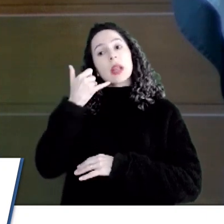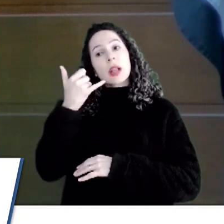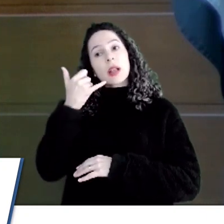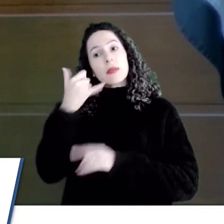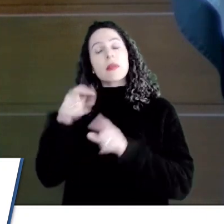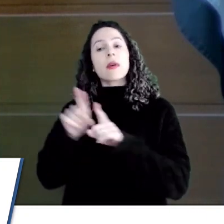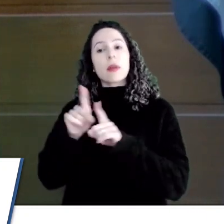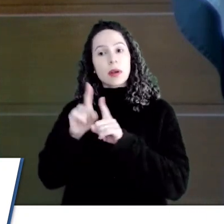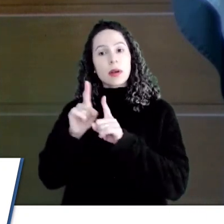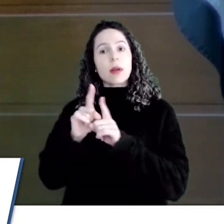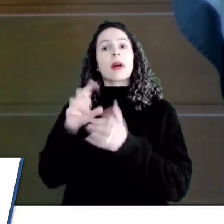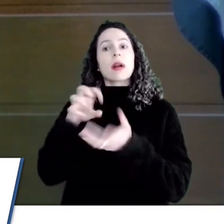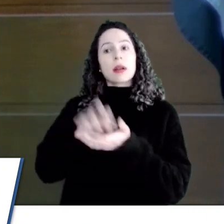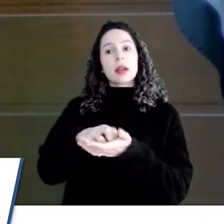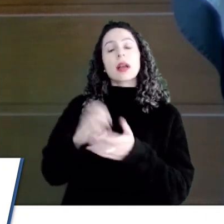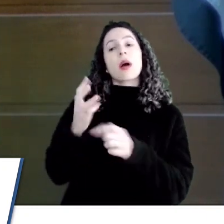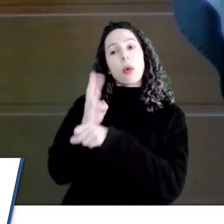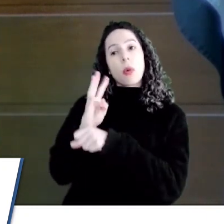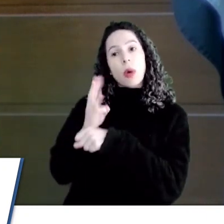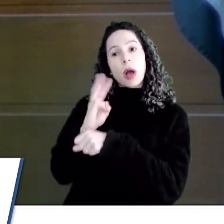3711-9340 e também pelo WhatsApp